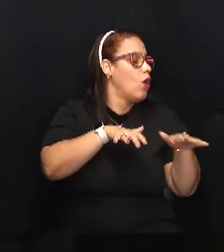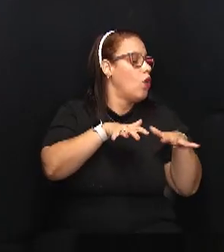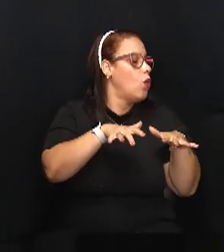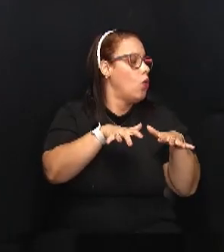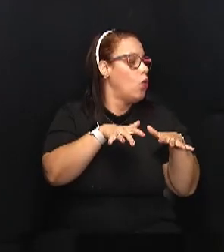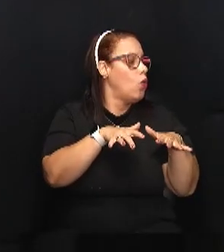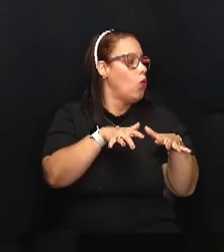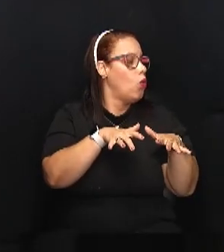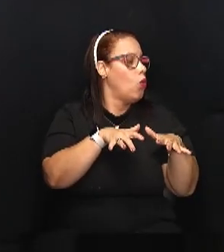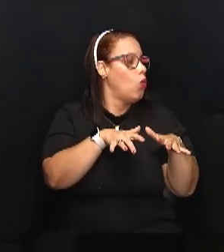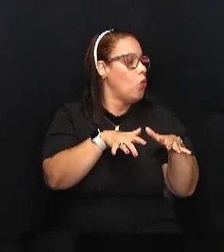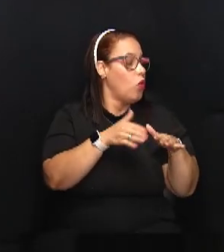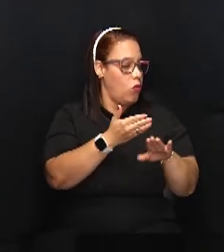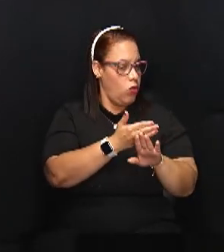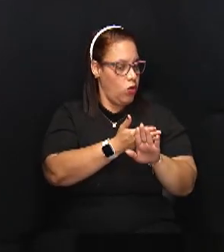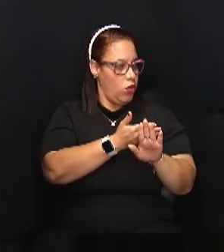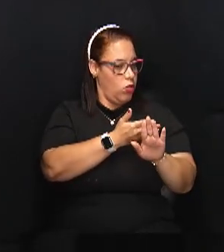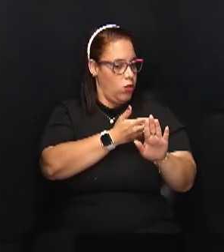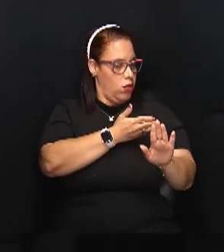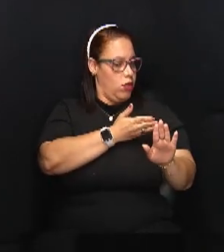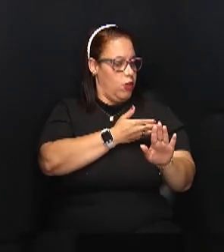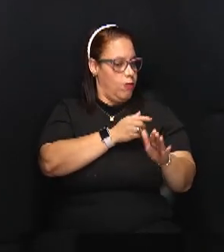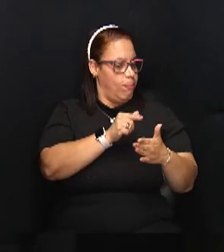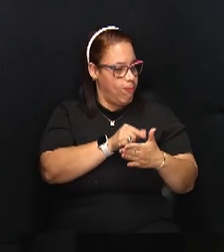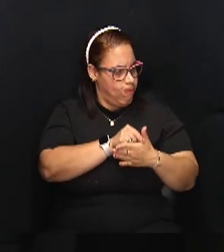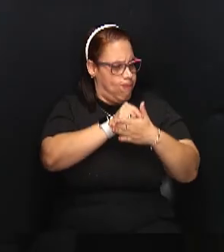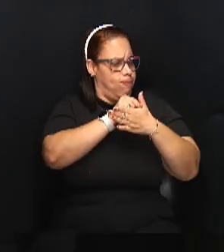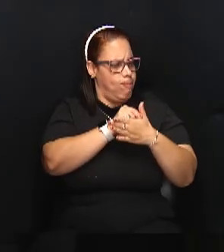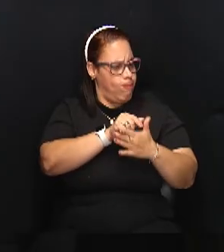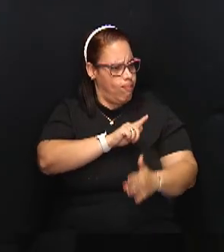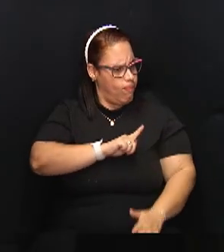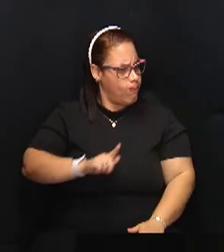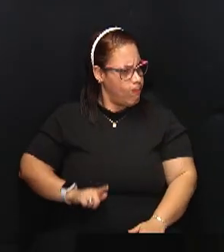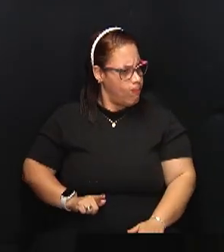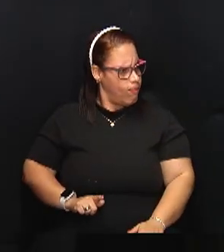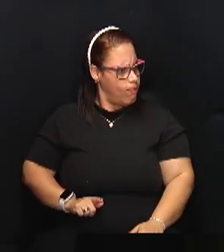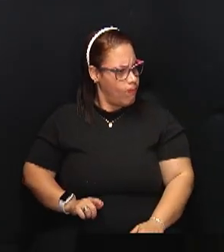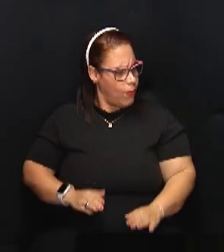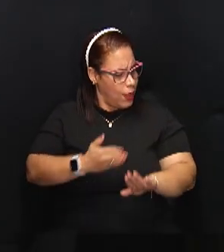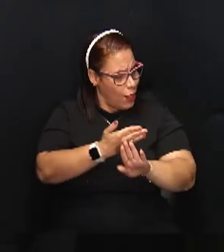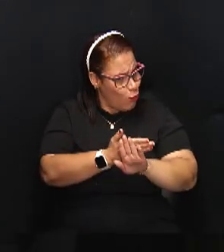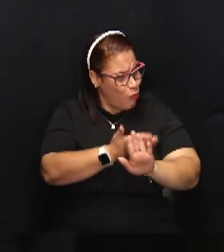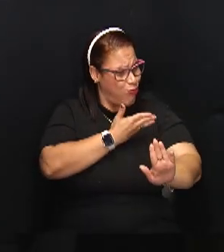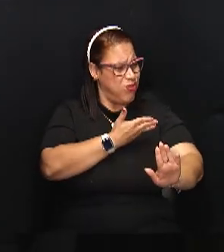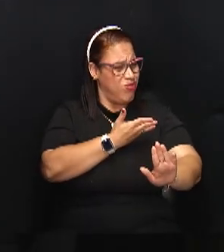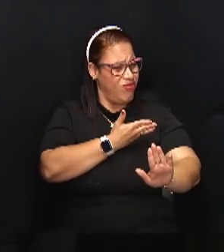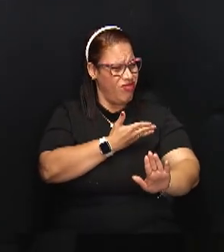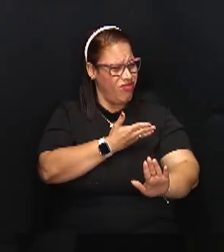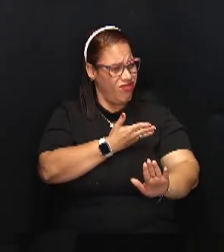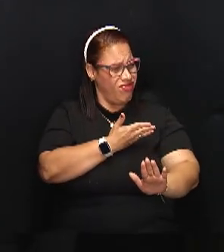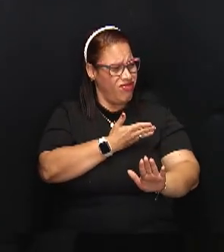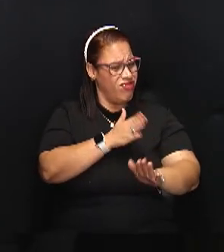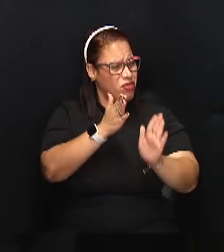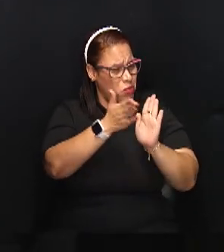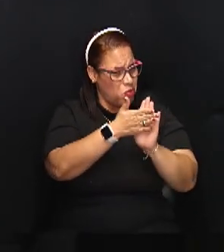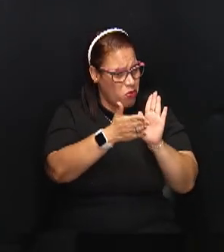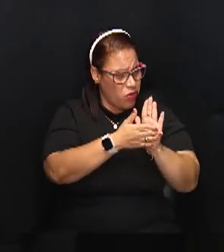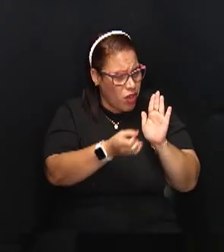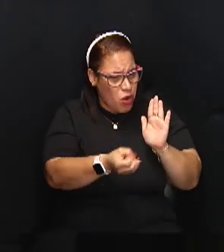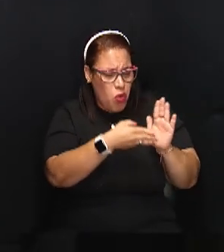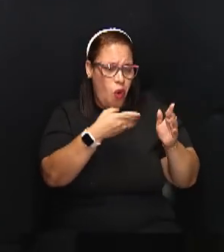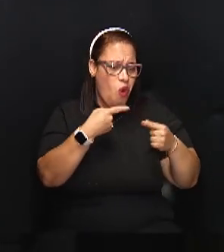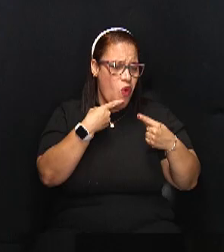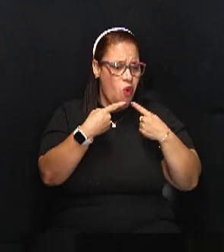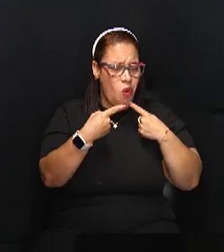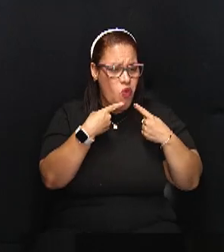nesse recuar que você falou que o líder de governo tem que justamente recuar para propor um novo